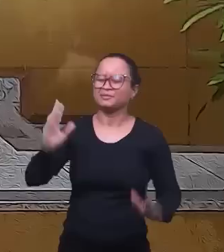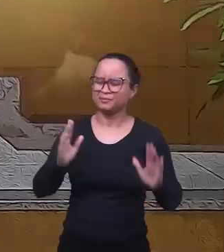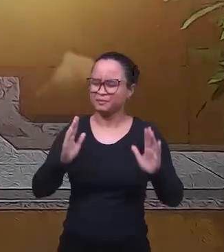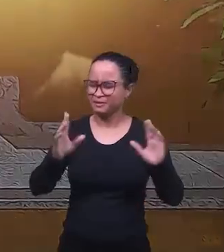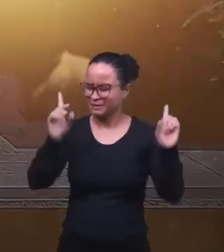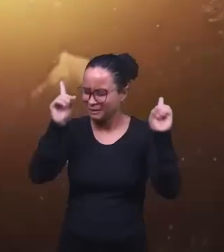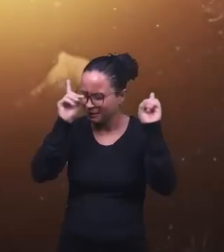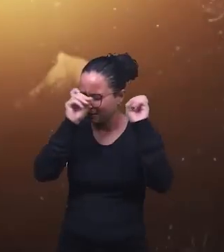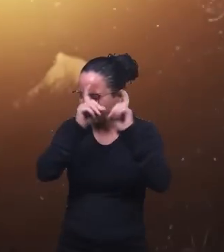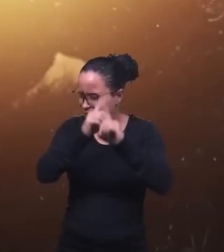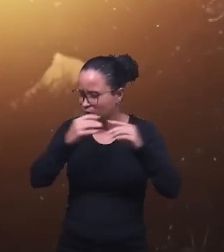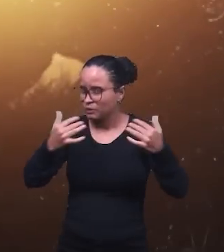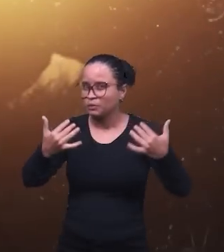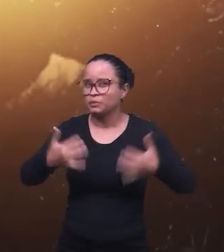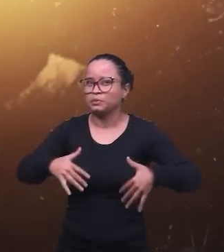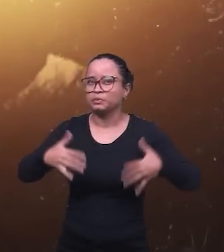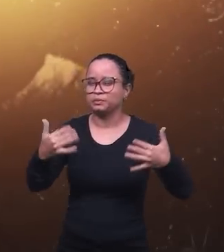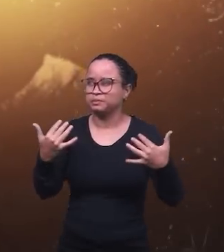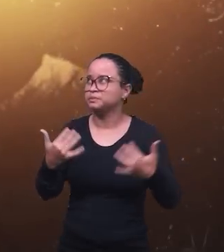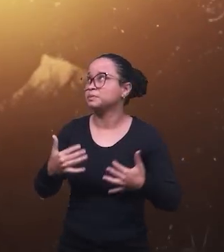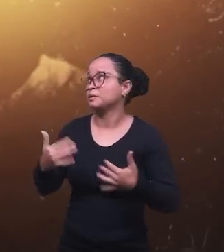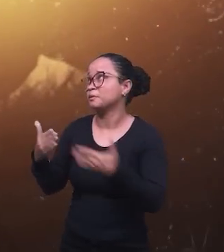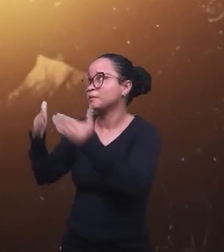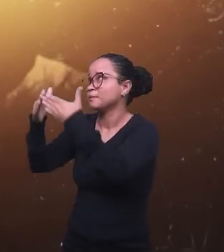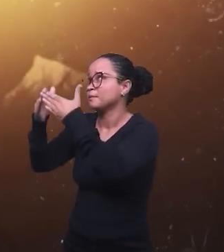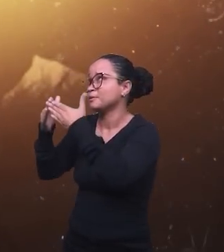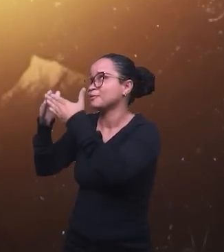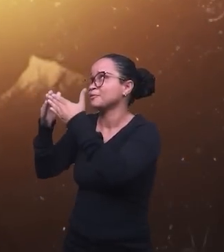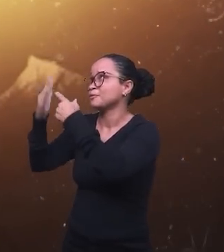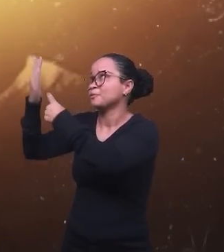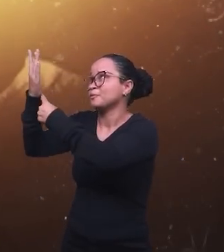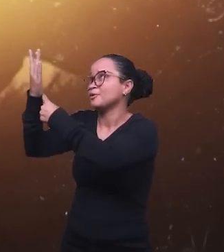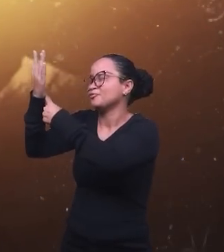Na batalha eu suplico seu